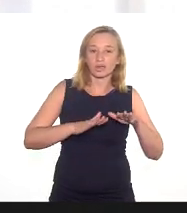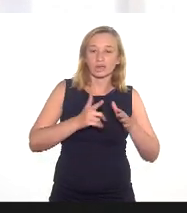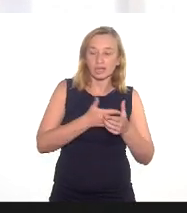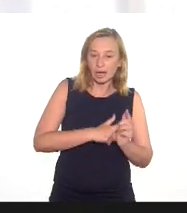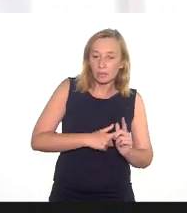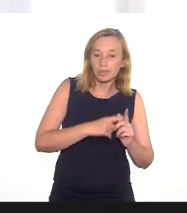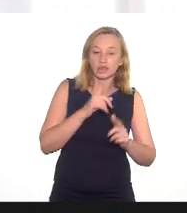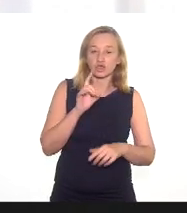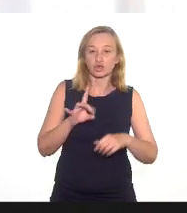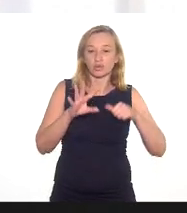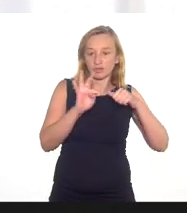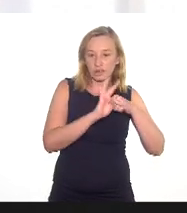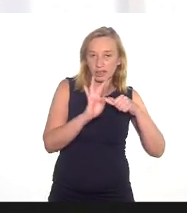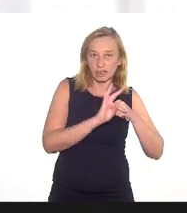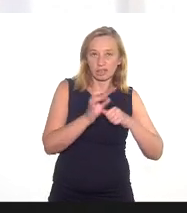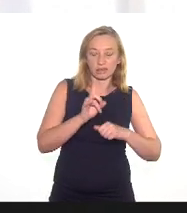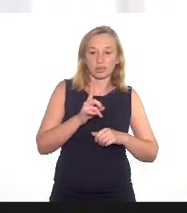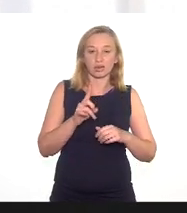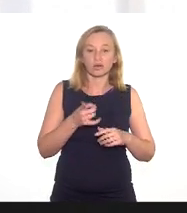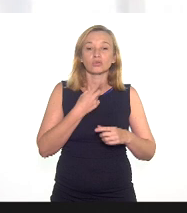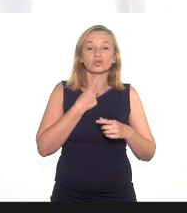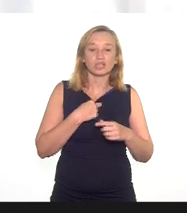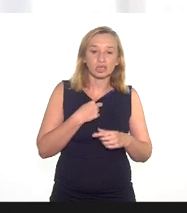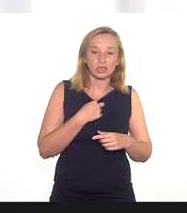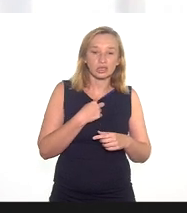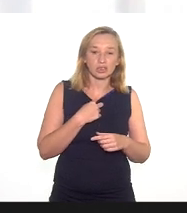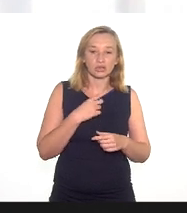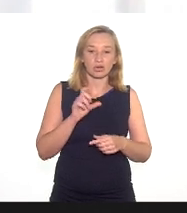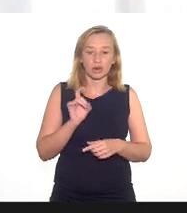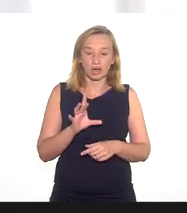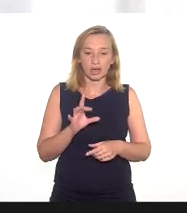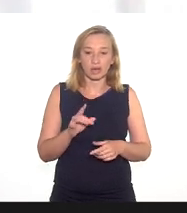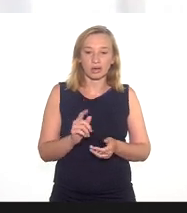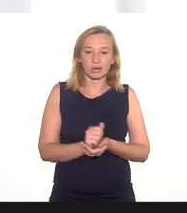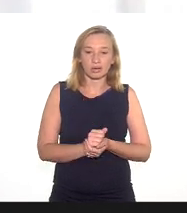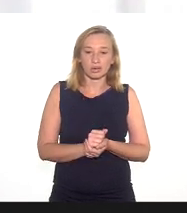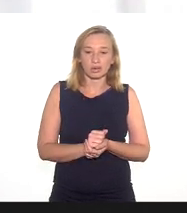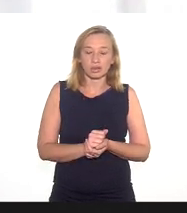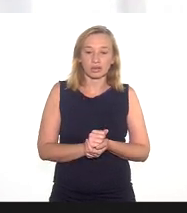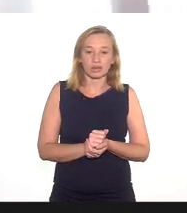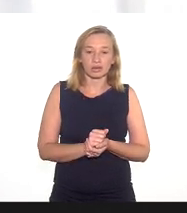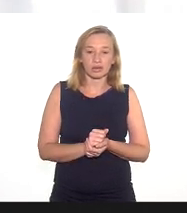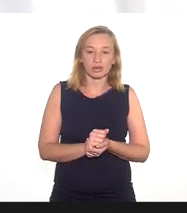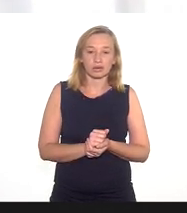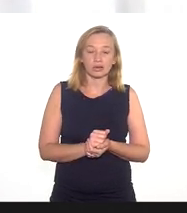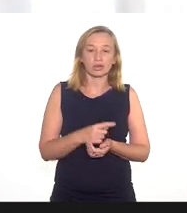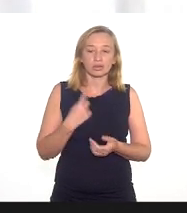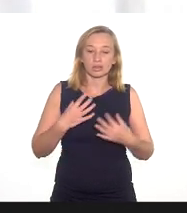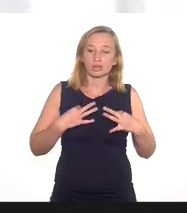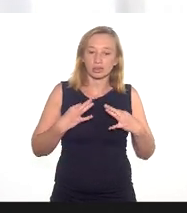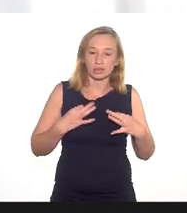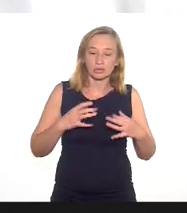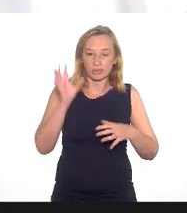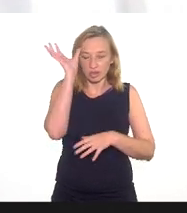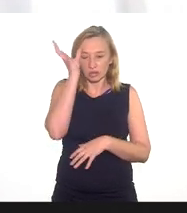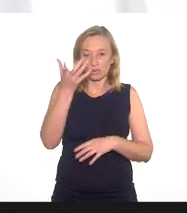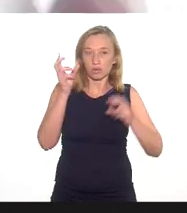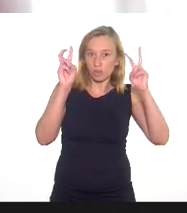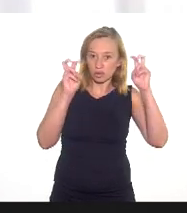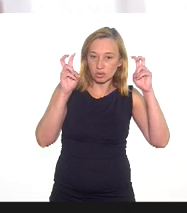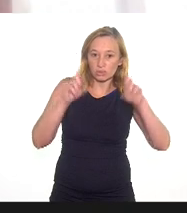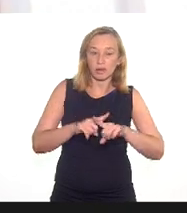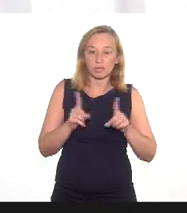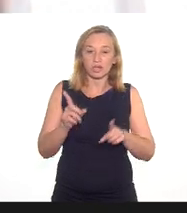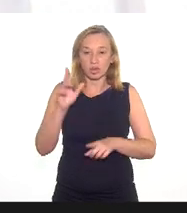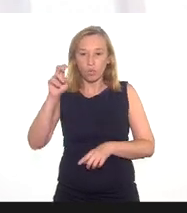fazendo exigência alguma. Se a vontade do Antônio Sarlo é fazer parte da UENF, a gente está à disposição para resolver essa questão. Mas